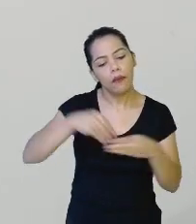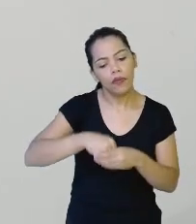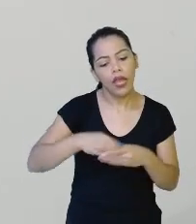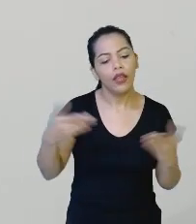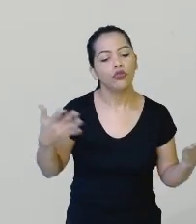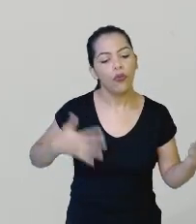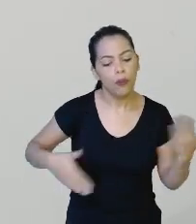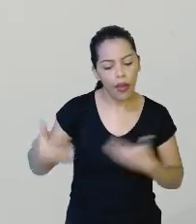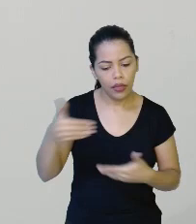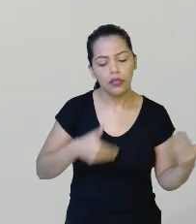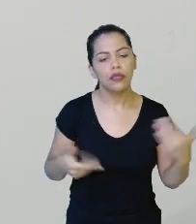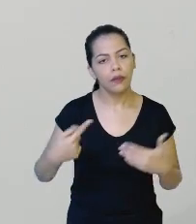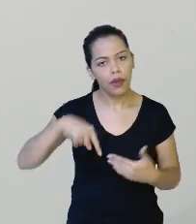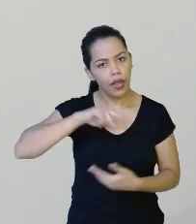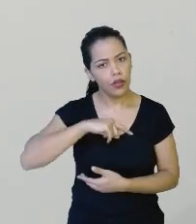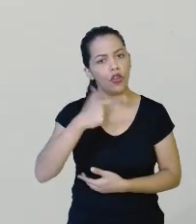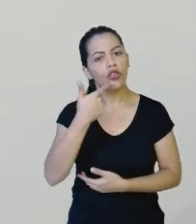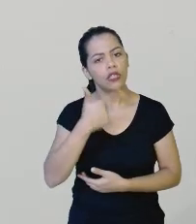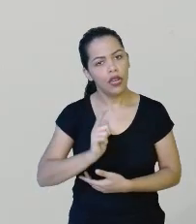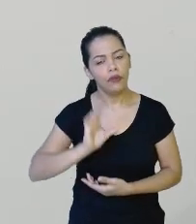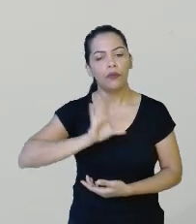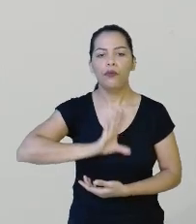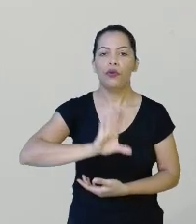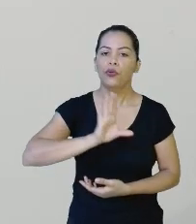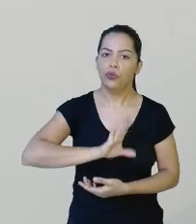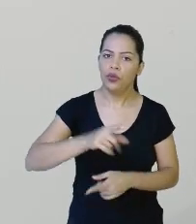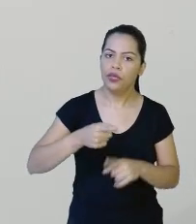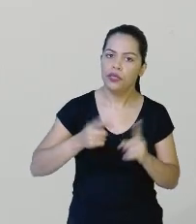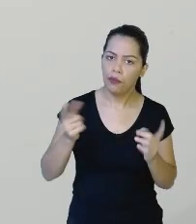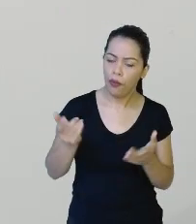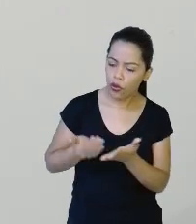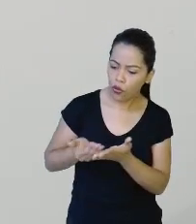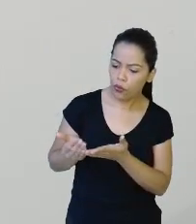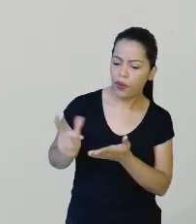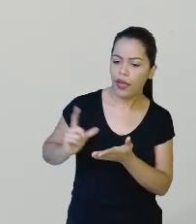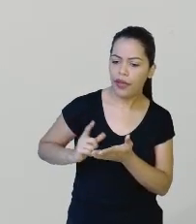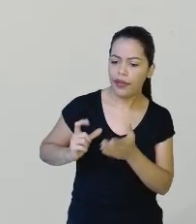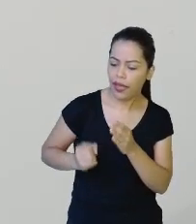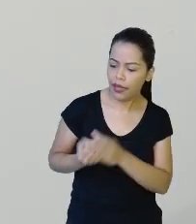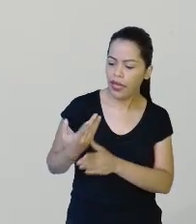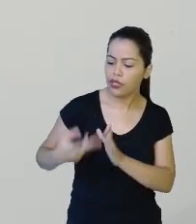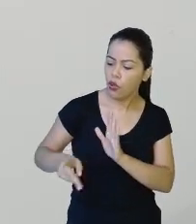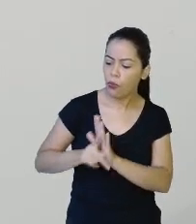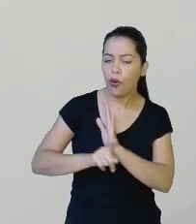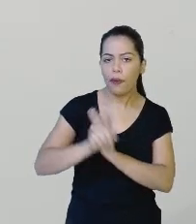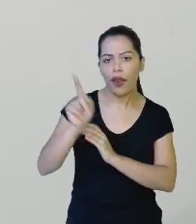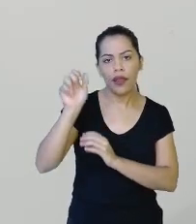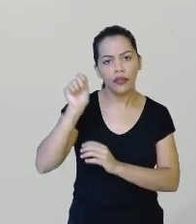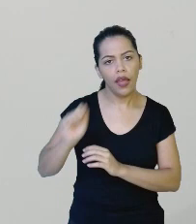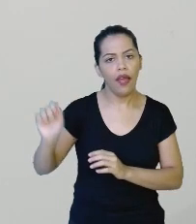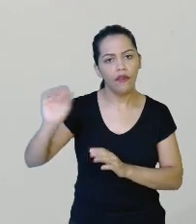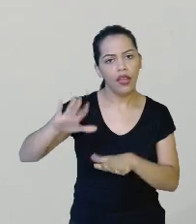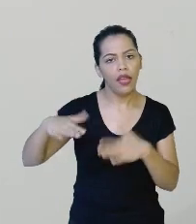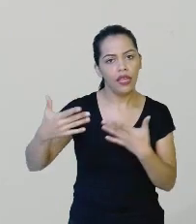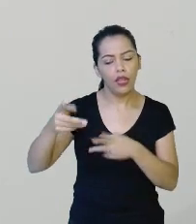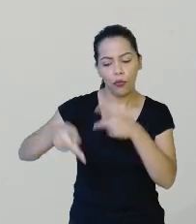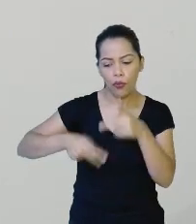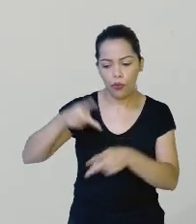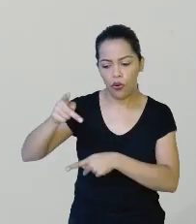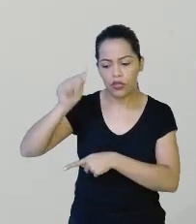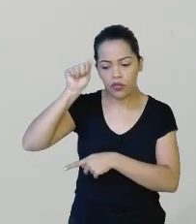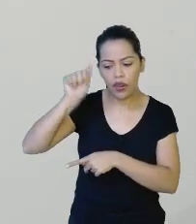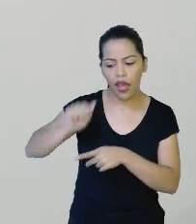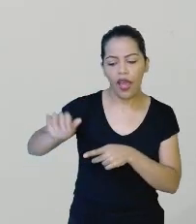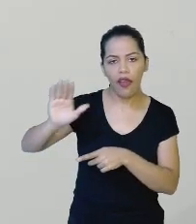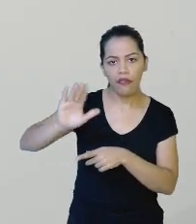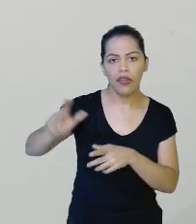normalmente, mas que têm essa origem. Então, é uma contribuição dos povos africanos na nossa cultura. O